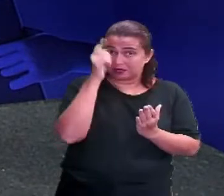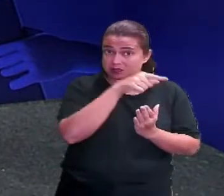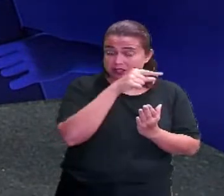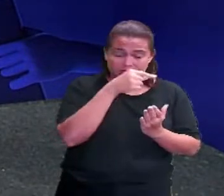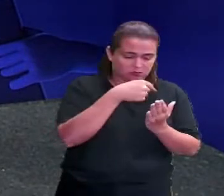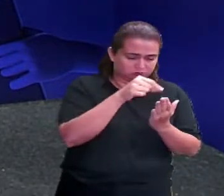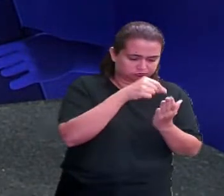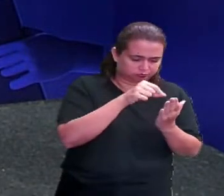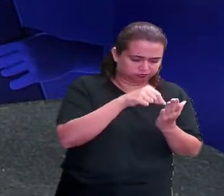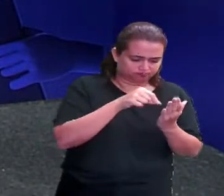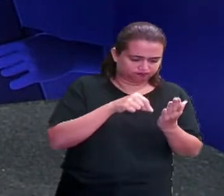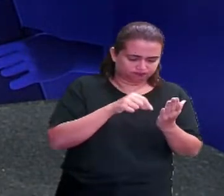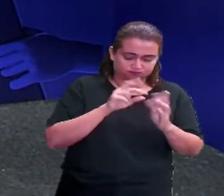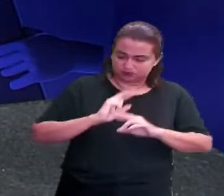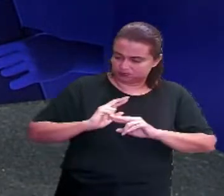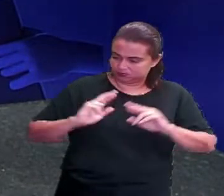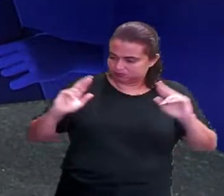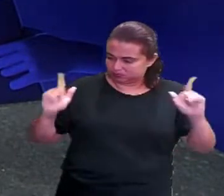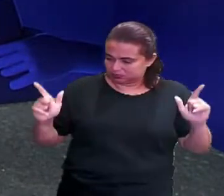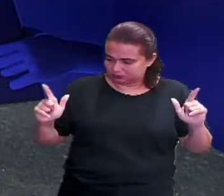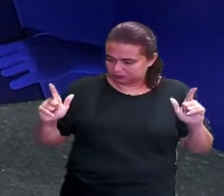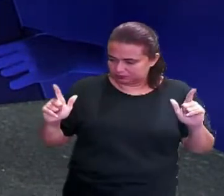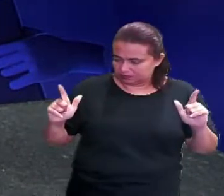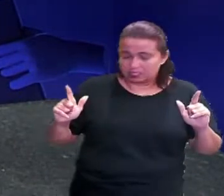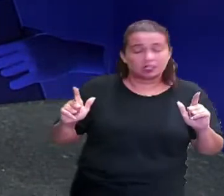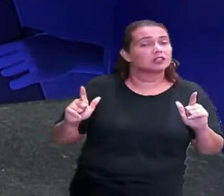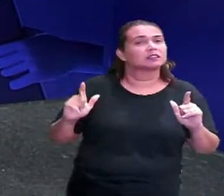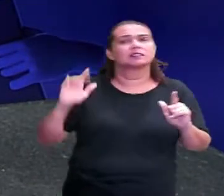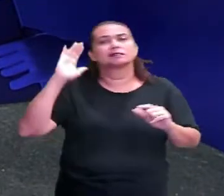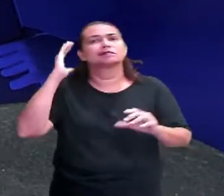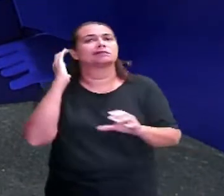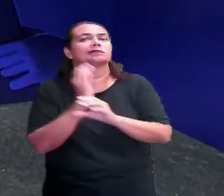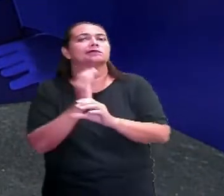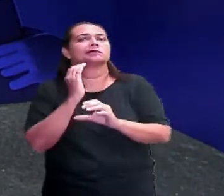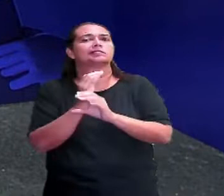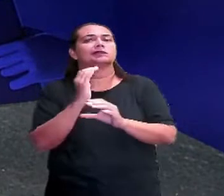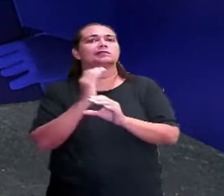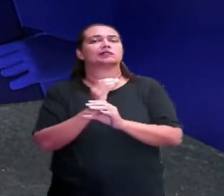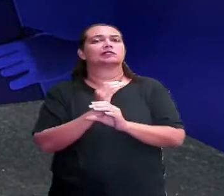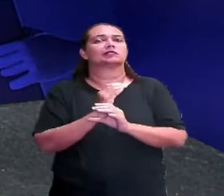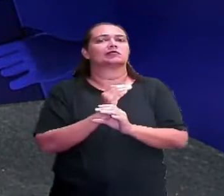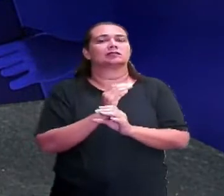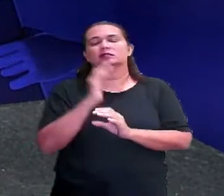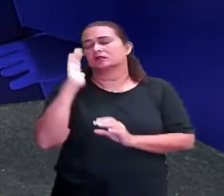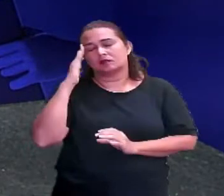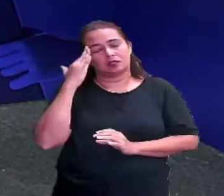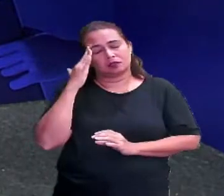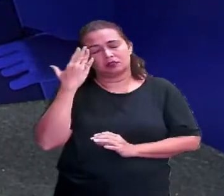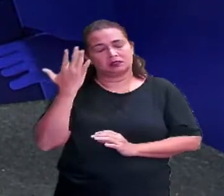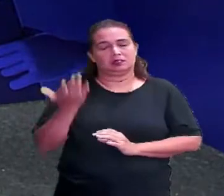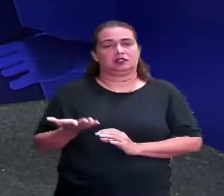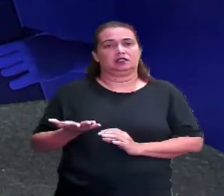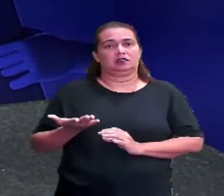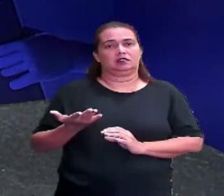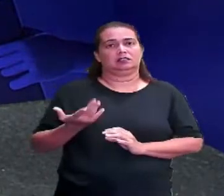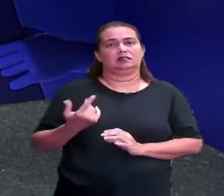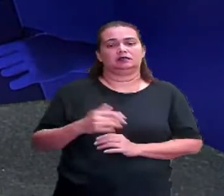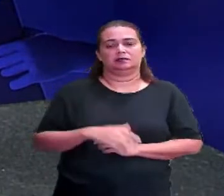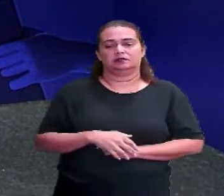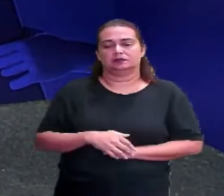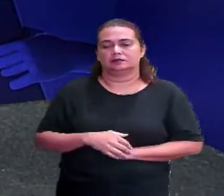grupos sociais, você limita da compreensão daquilo que você quer dizer no seu